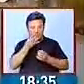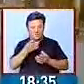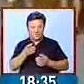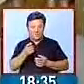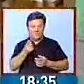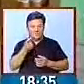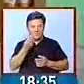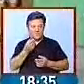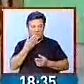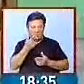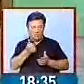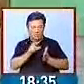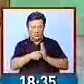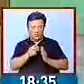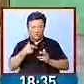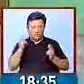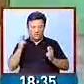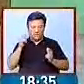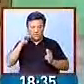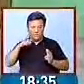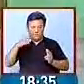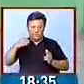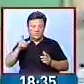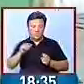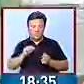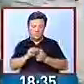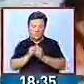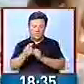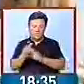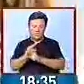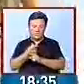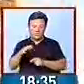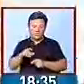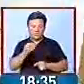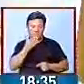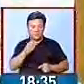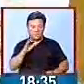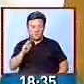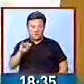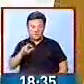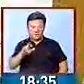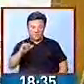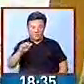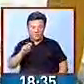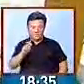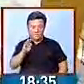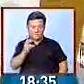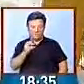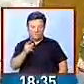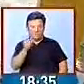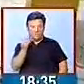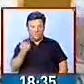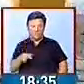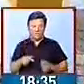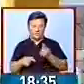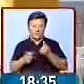um bom projeto, espero que daqui para o futuro modifique um bocado o estado das coisas. Não é? Obrigada, Henrique Silva, e parabéns. Este é um pouco daquilo